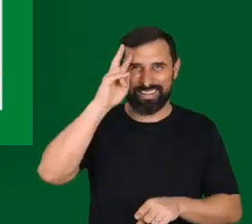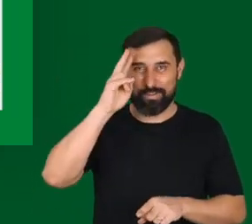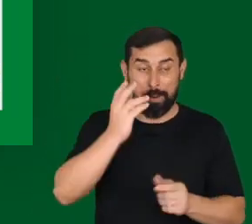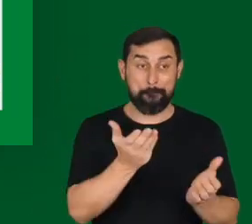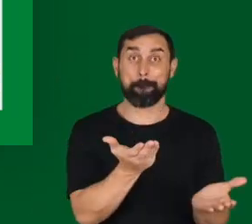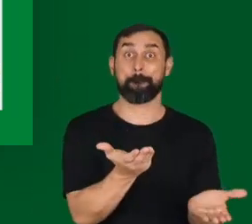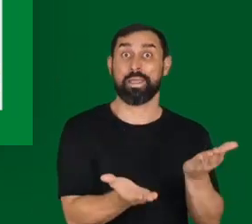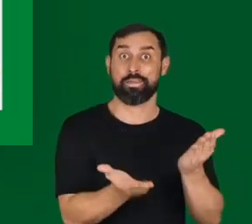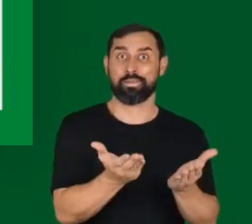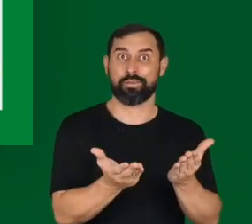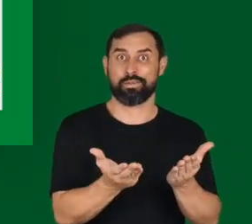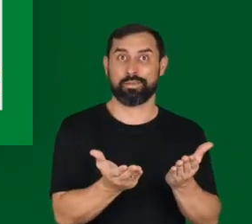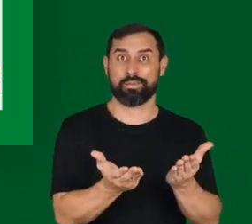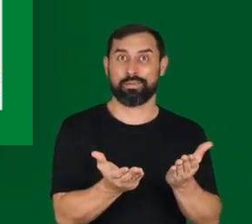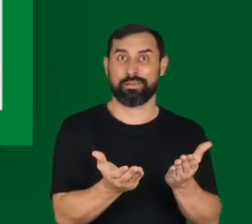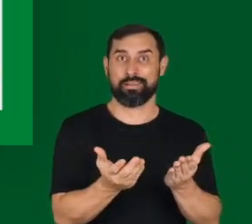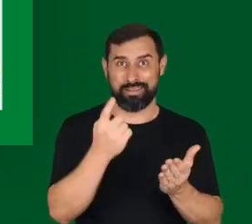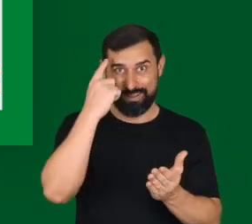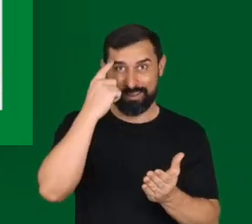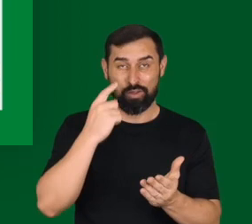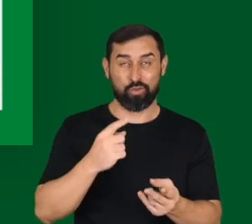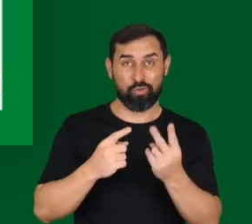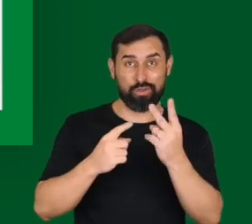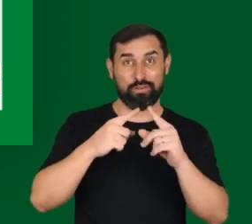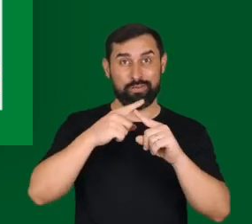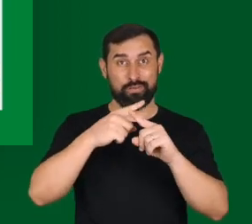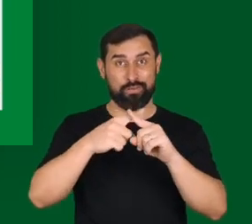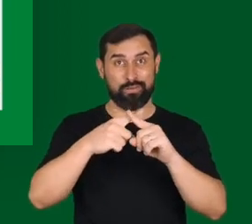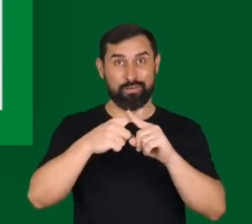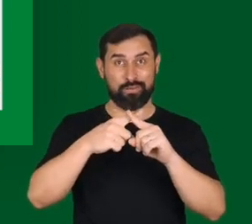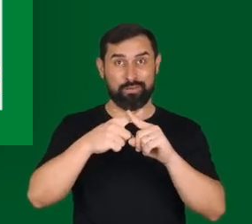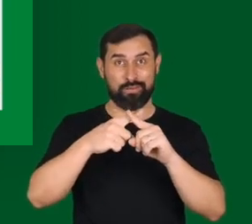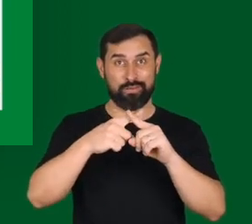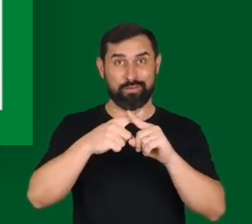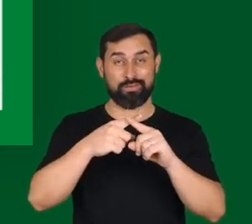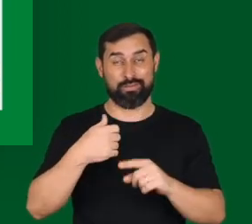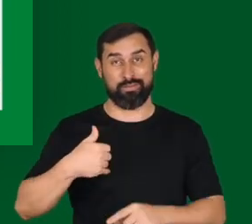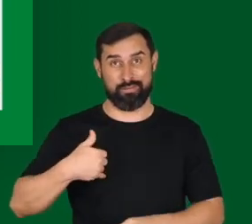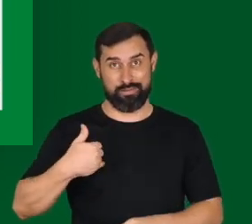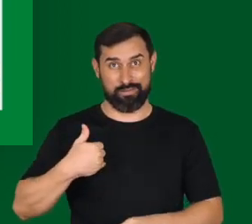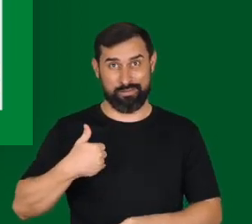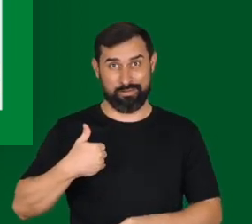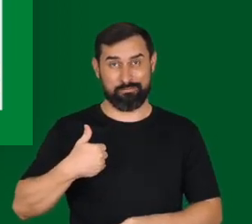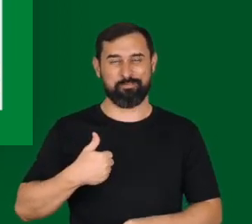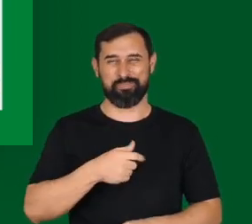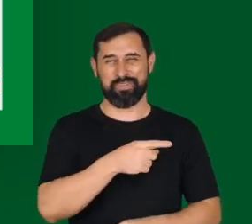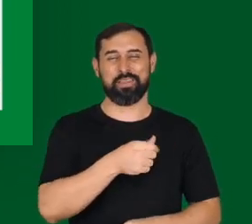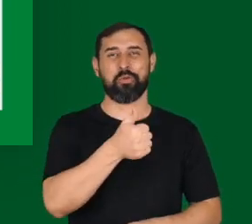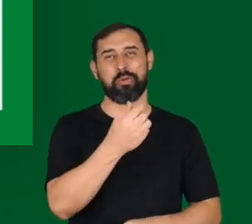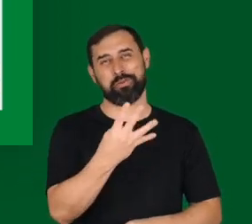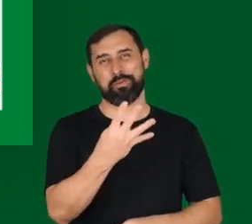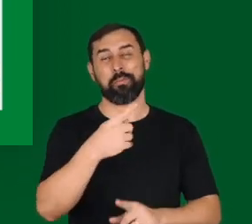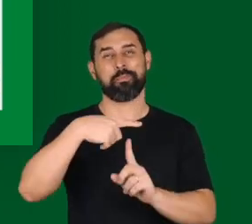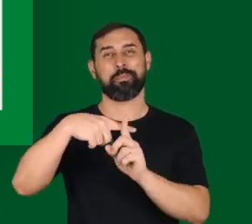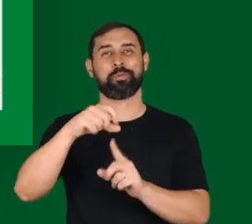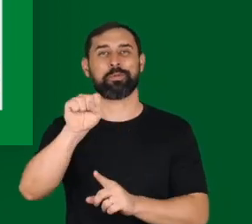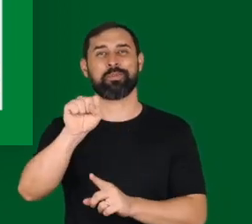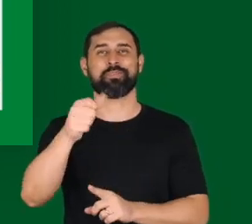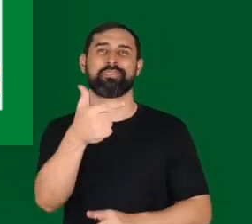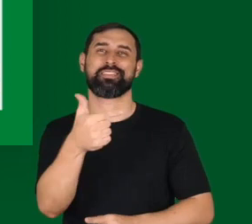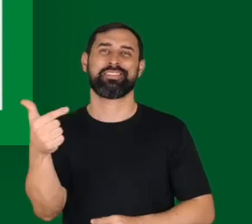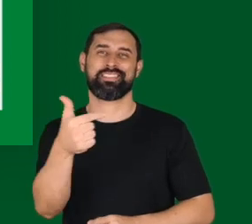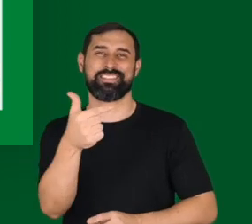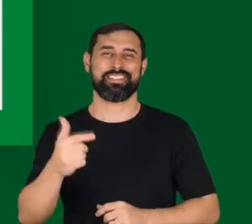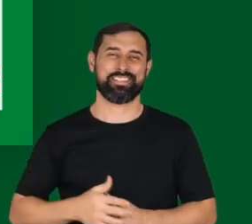o cálculo é 2 vezes a idade mais 8 ou mais 10? Então 2 vezes a idade, né? 2 vezes 7, 14, mais 8,